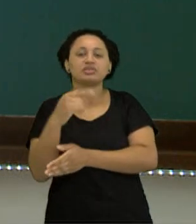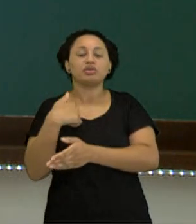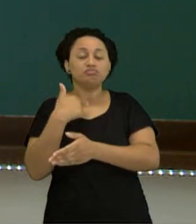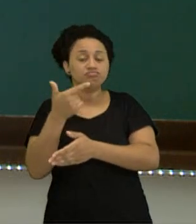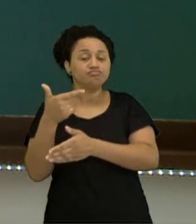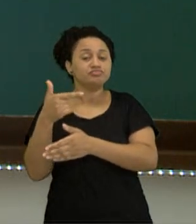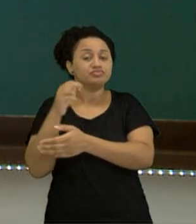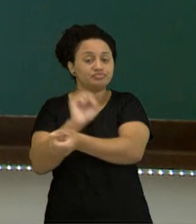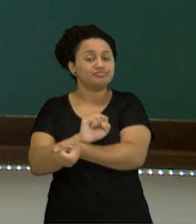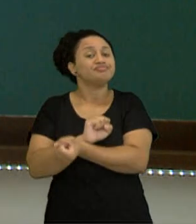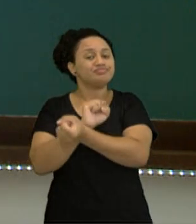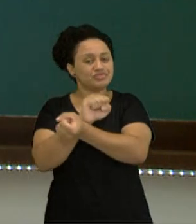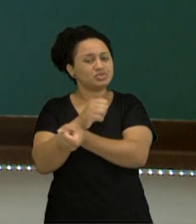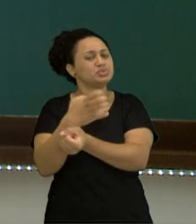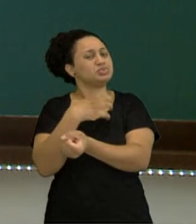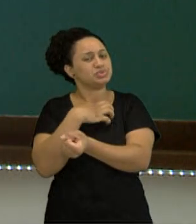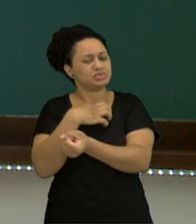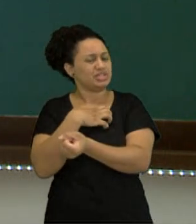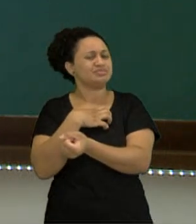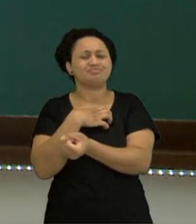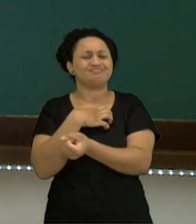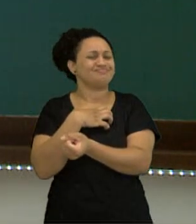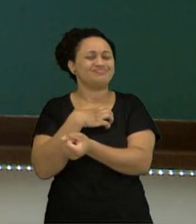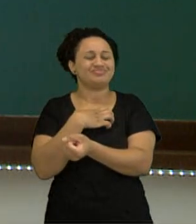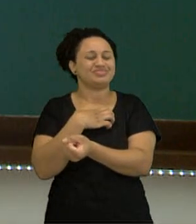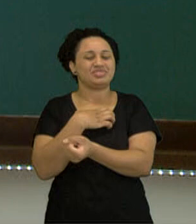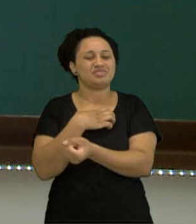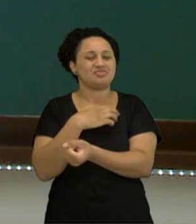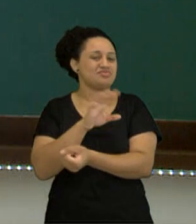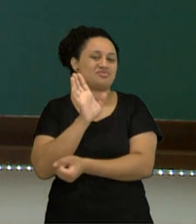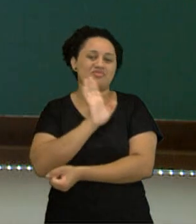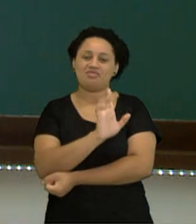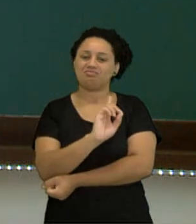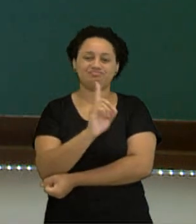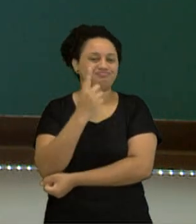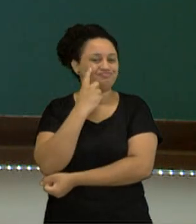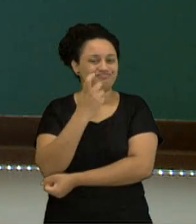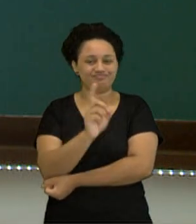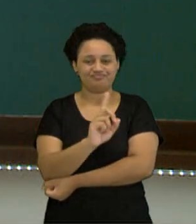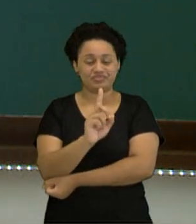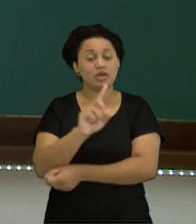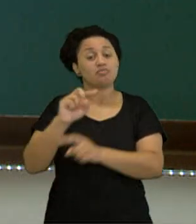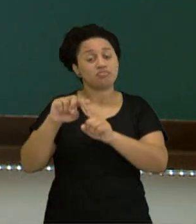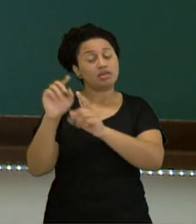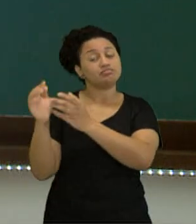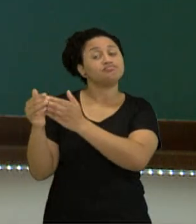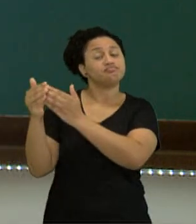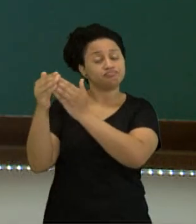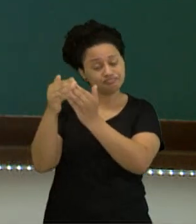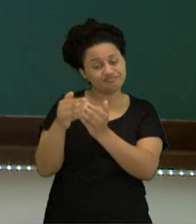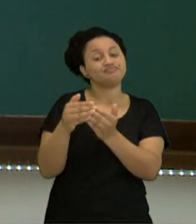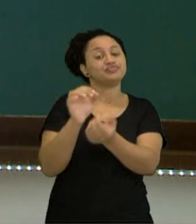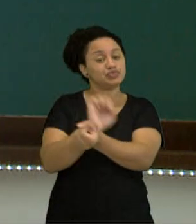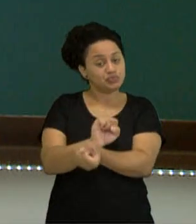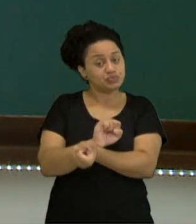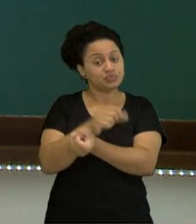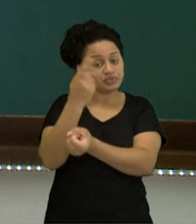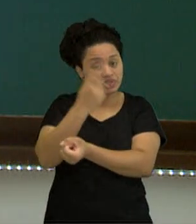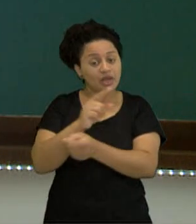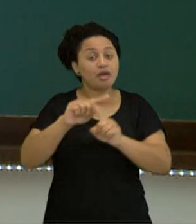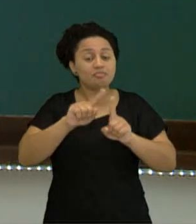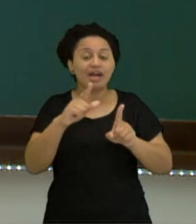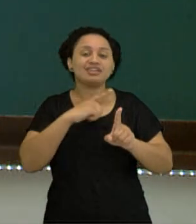como esses povos foram trazidos não foi nada interessante. Mas eles trouxeram na sua bagagem a